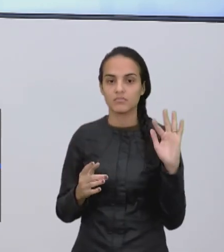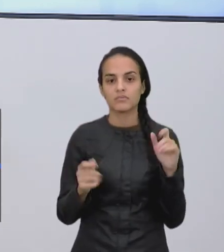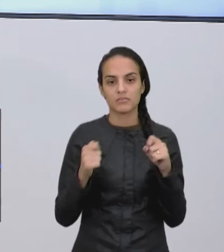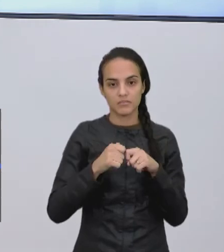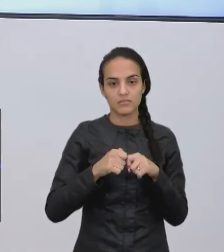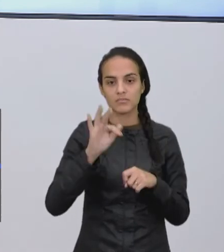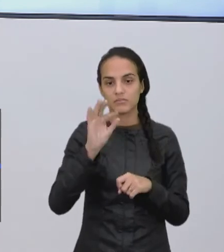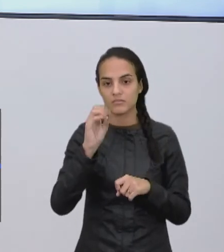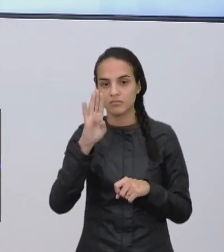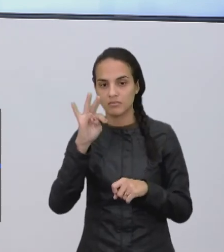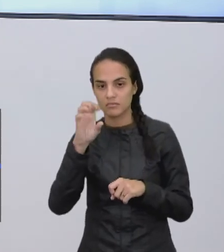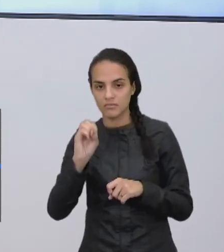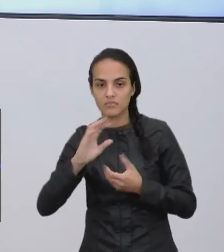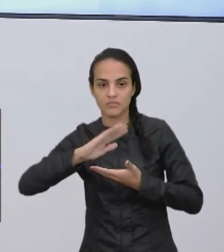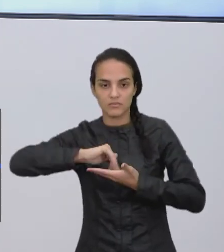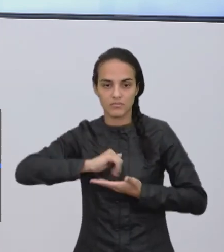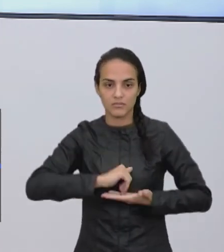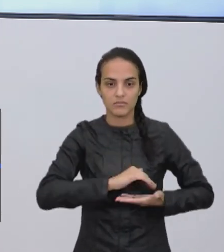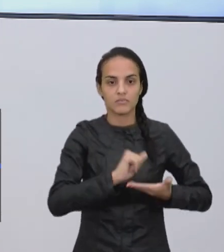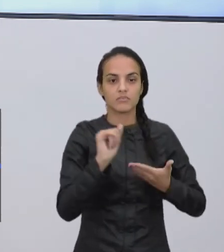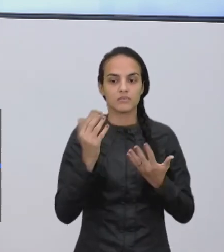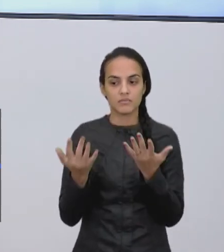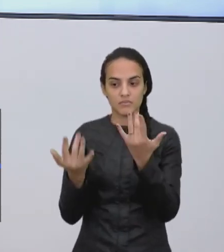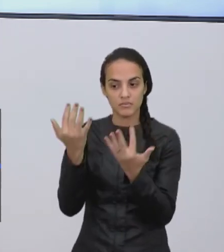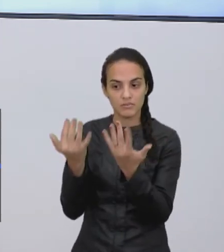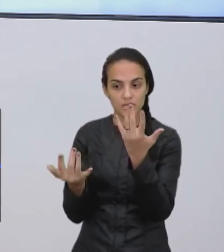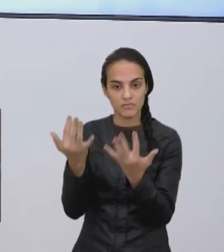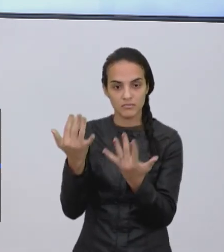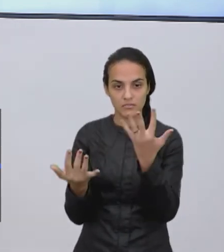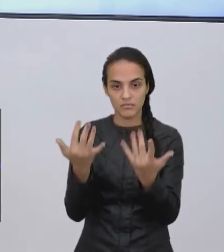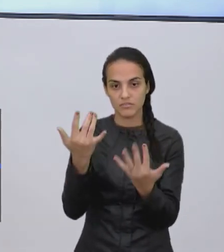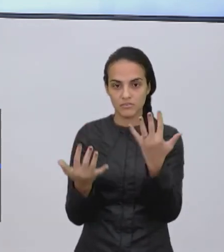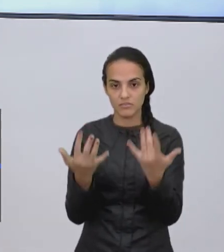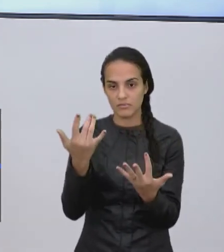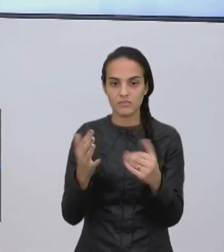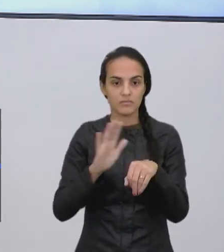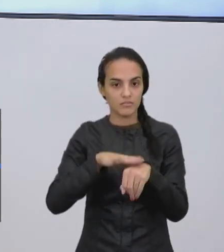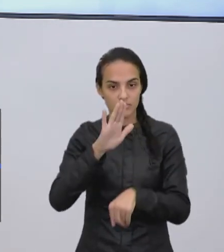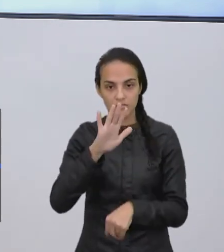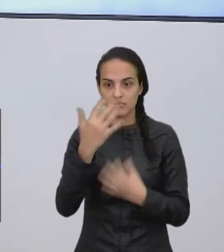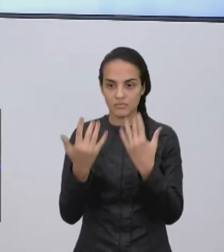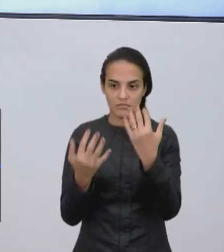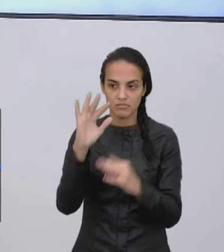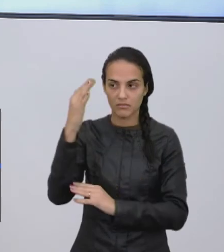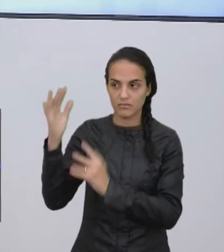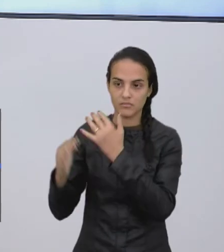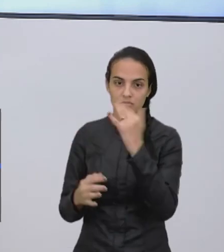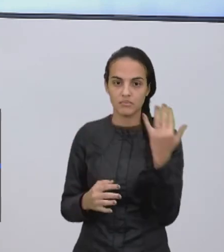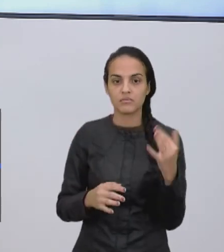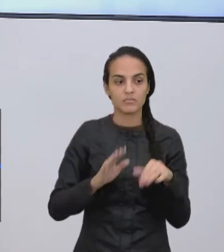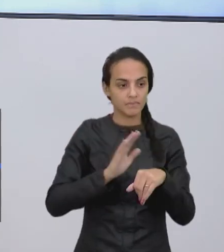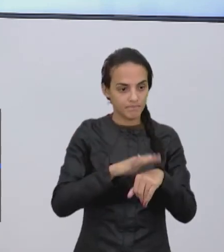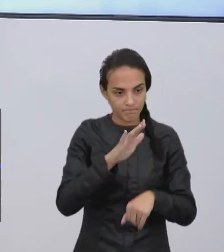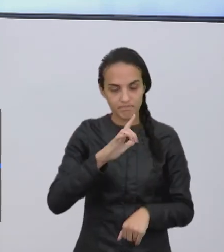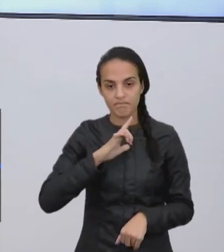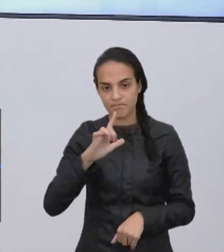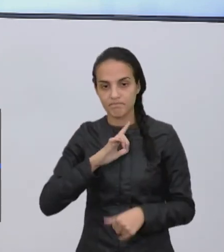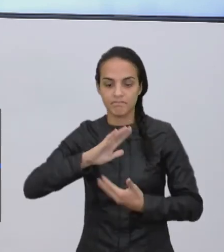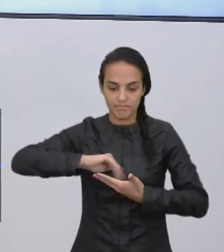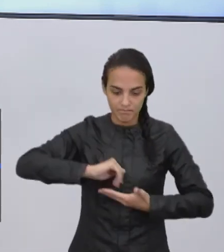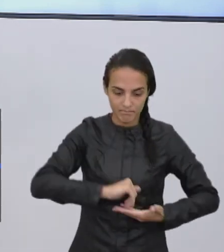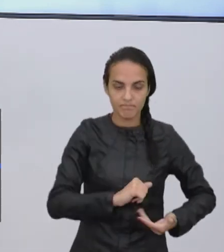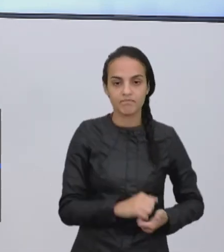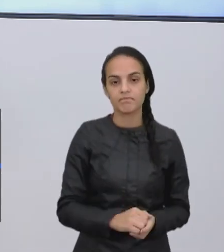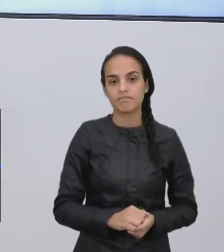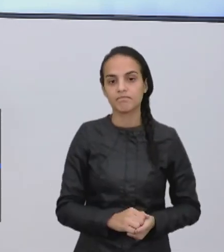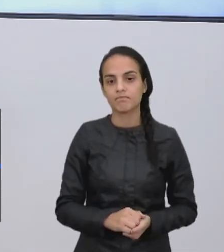fotossíntese, retira ali o gás carbônico. Então, quanto mais planta, mais gás carbônico é retirado. Aí ela